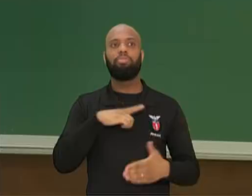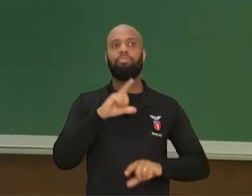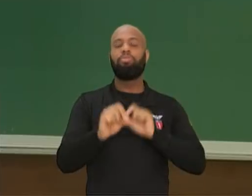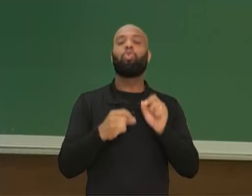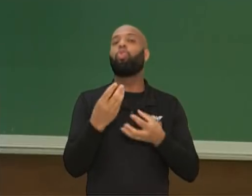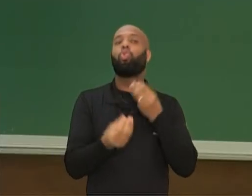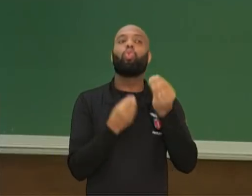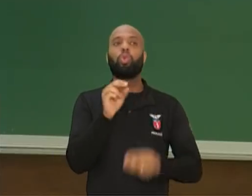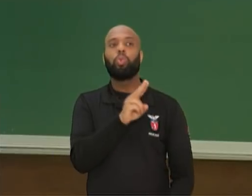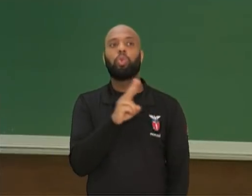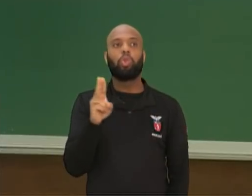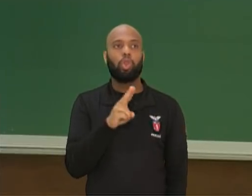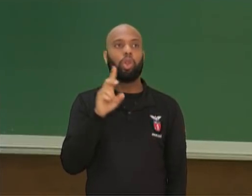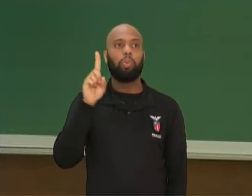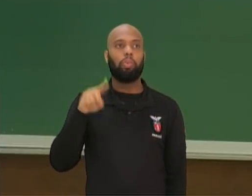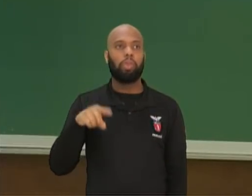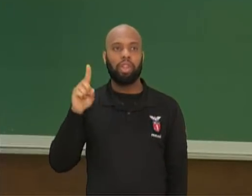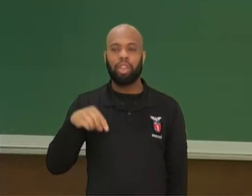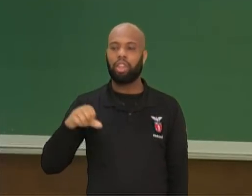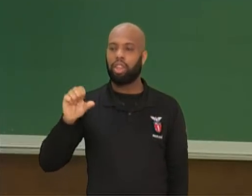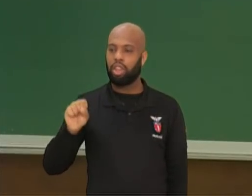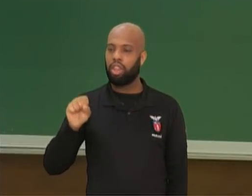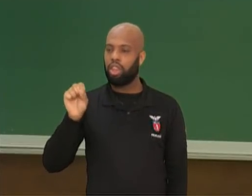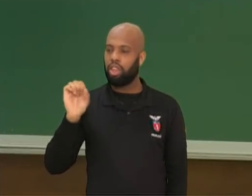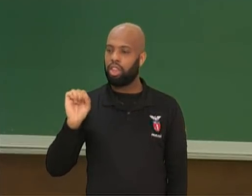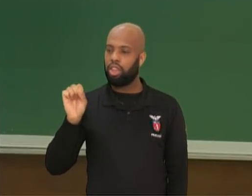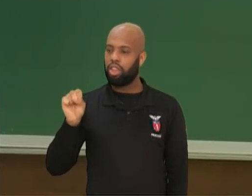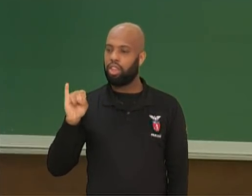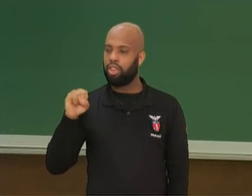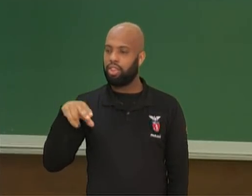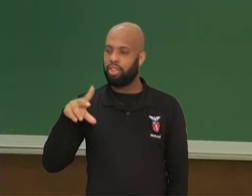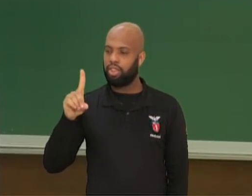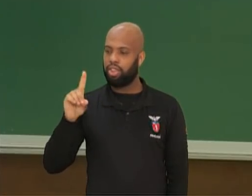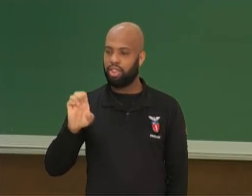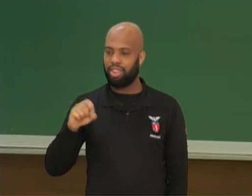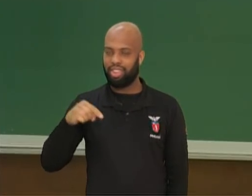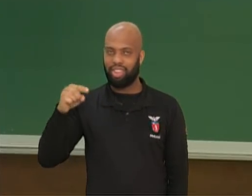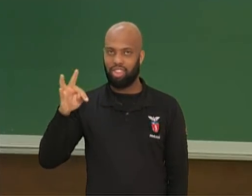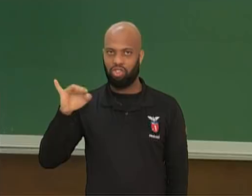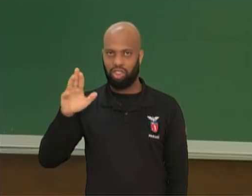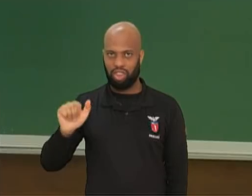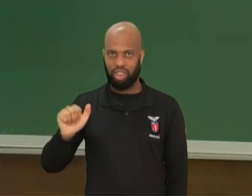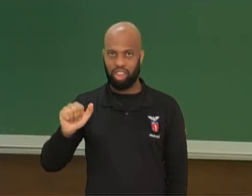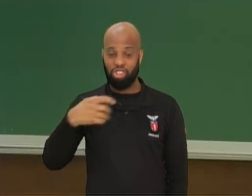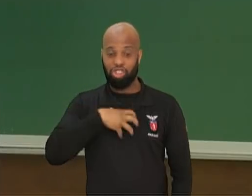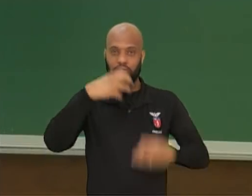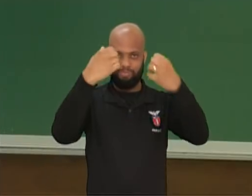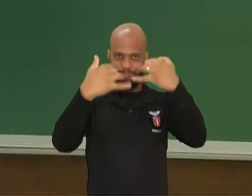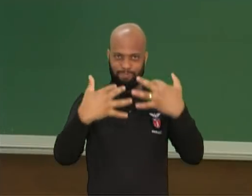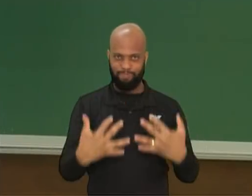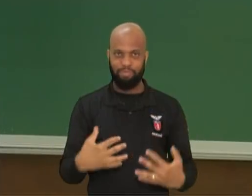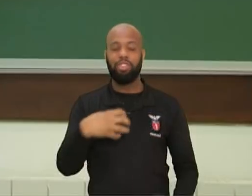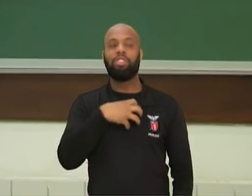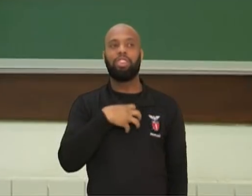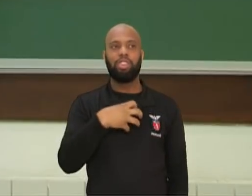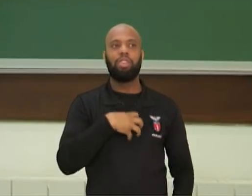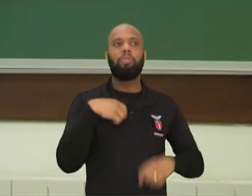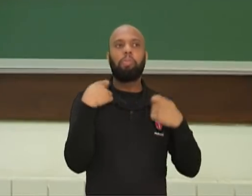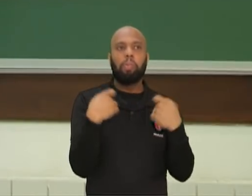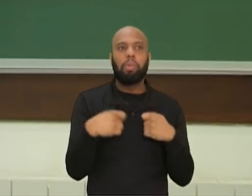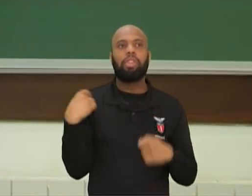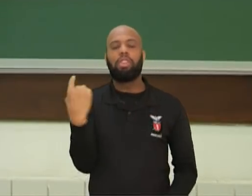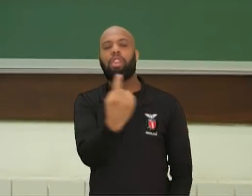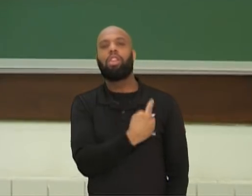como então? Oração sindética explicativa. É dessa forma que